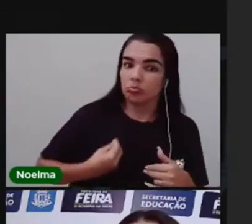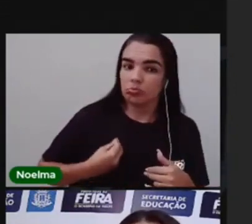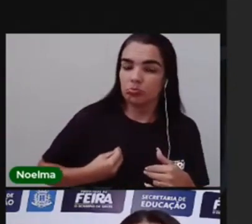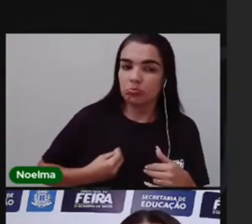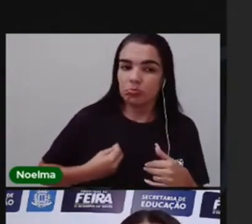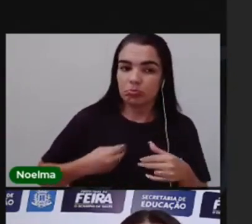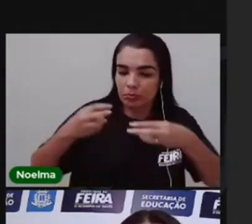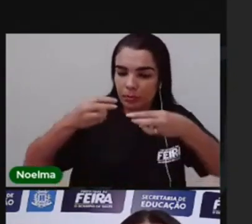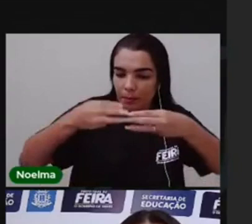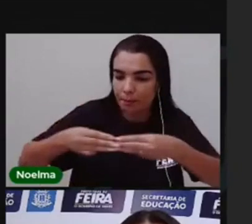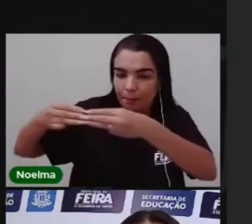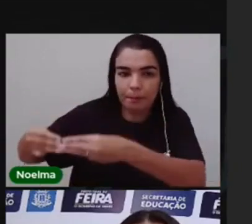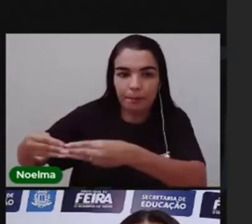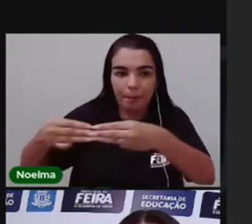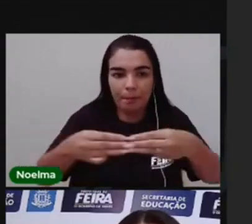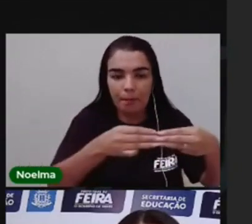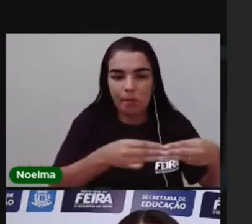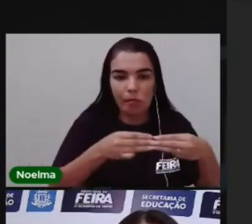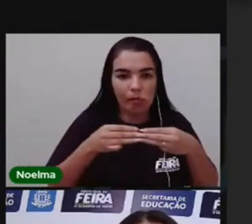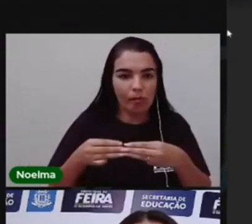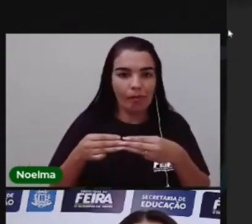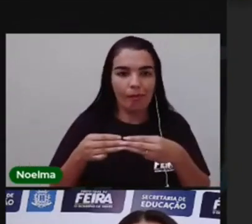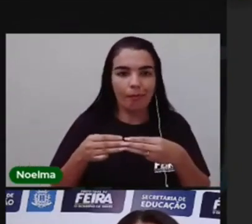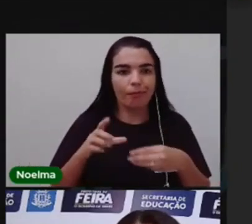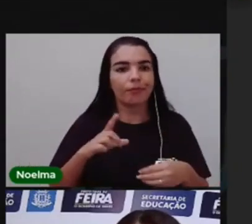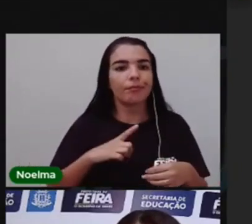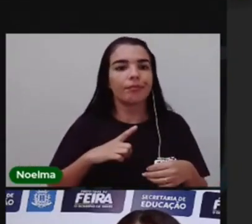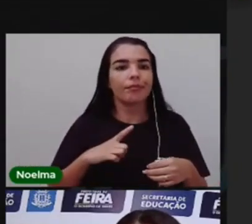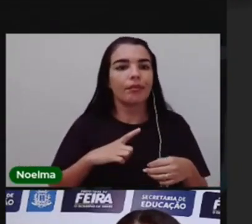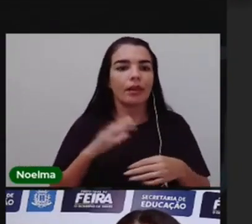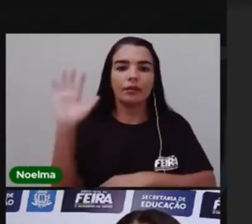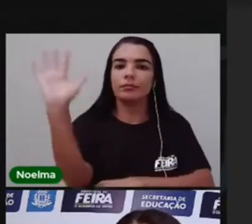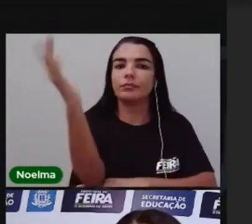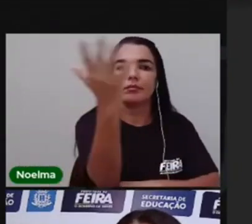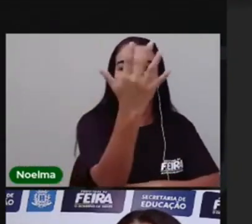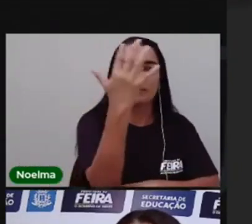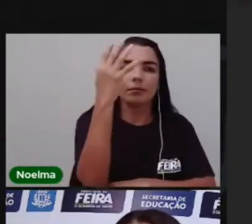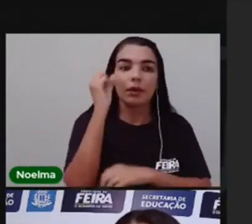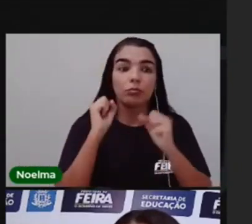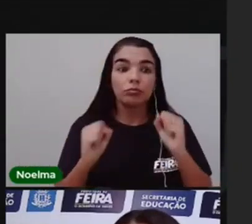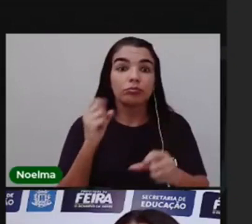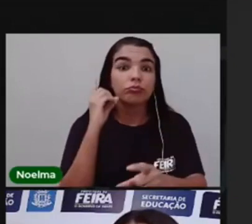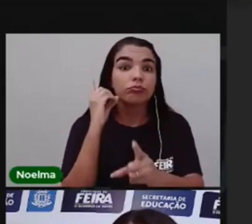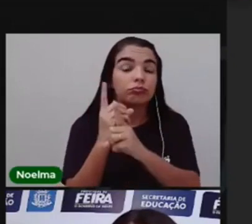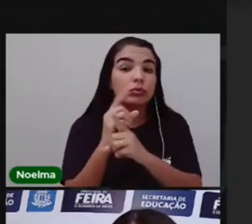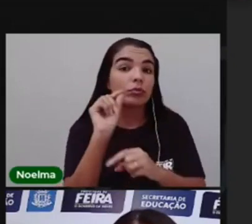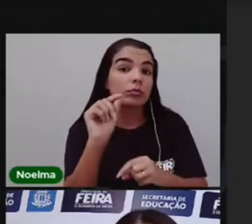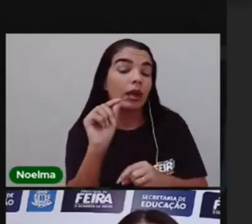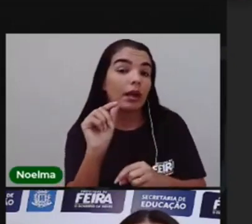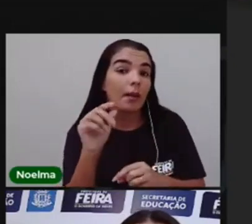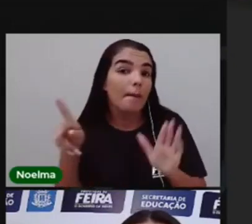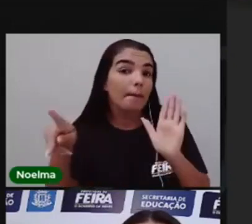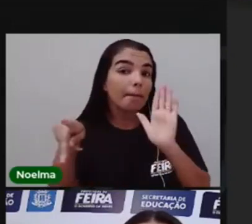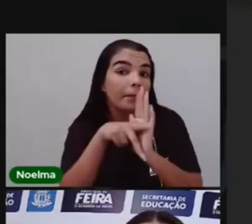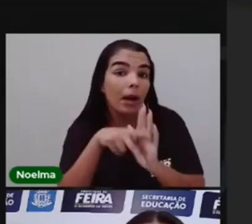em qualquer ecossistema. Nós temos aí, na natureza, podemos encontrar organismos que podem produzir seu próprio